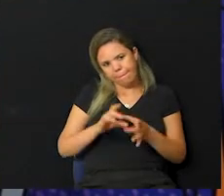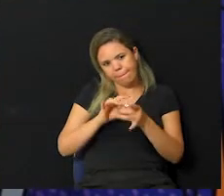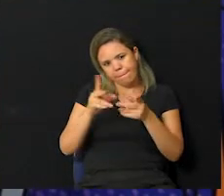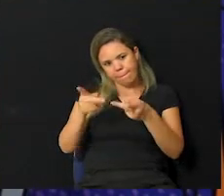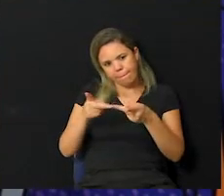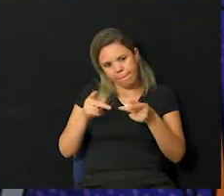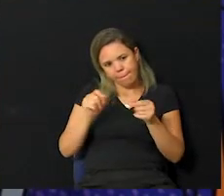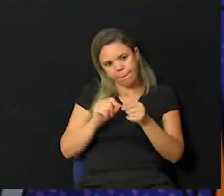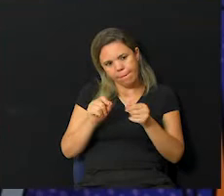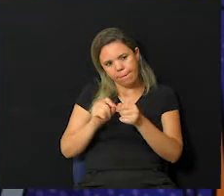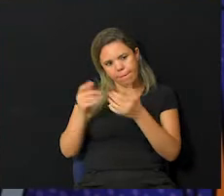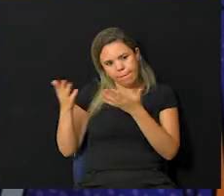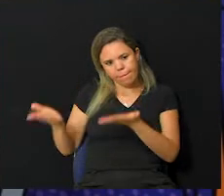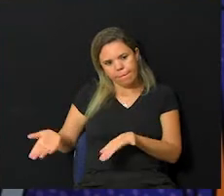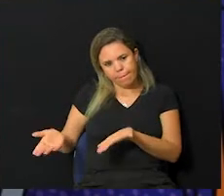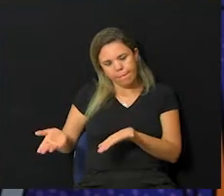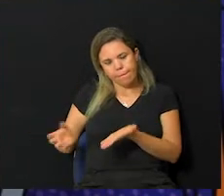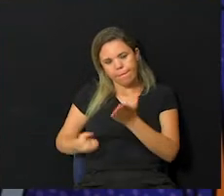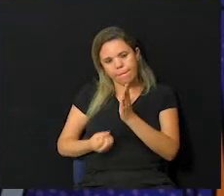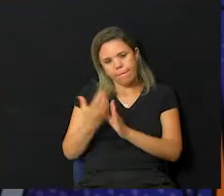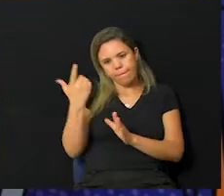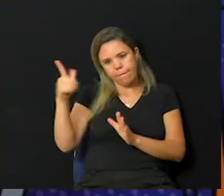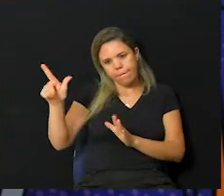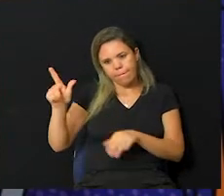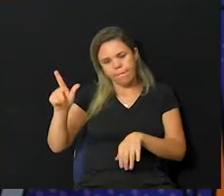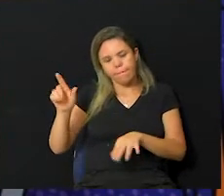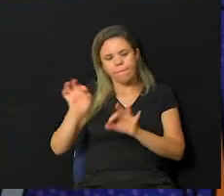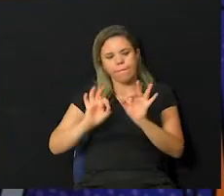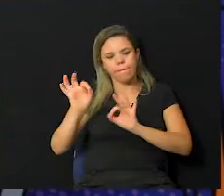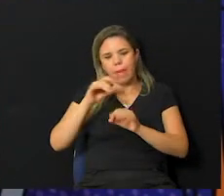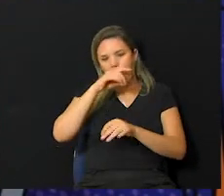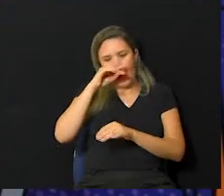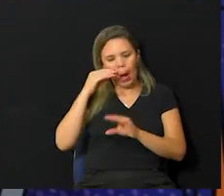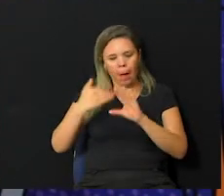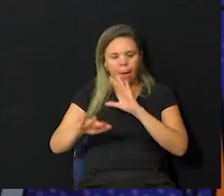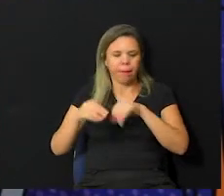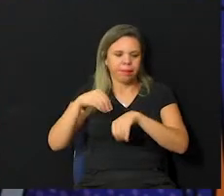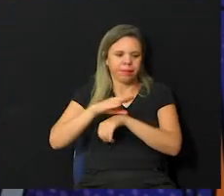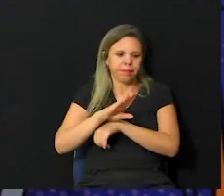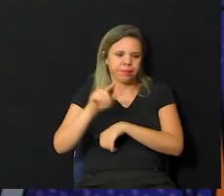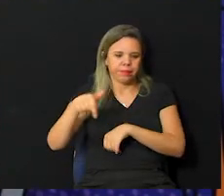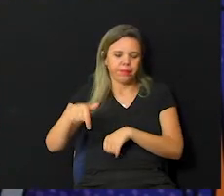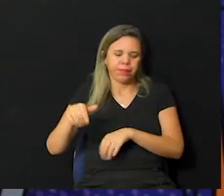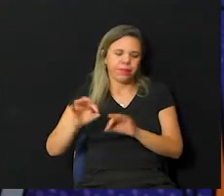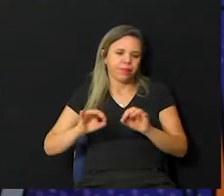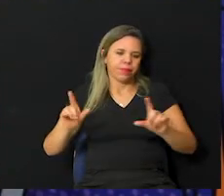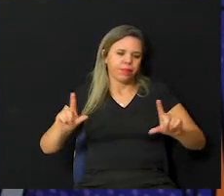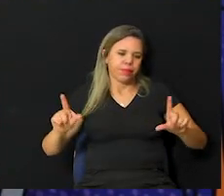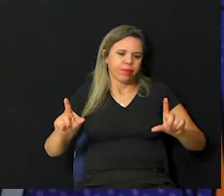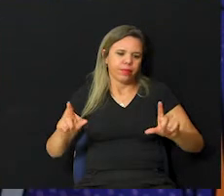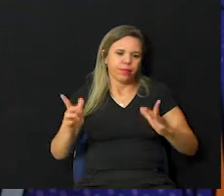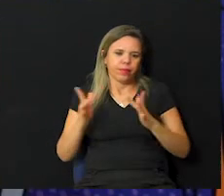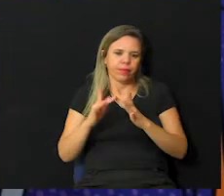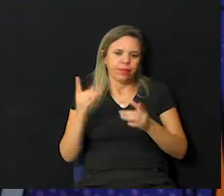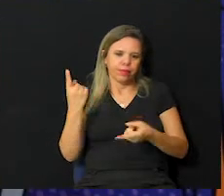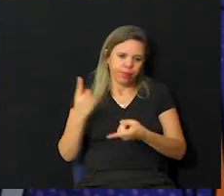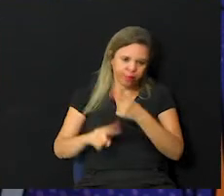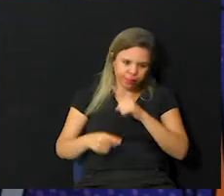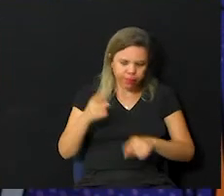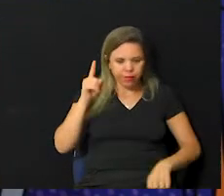vou deixar aqui o convite feito, né? Surgiu outra obra, só mandar uma mensagem para nossa produção, a gente